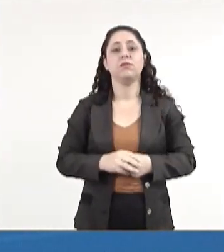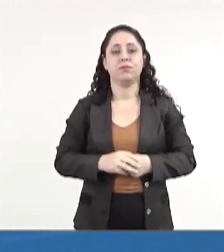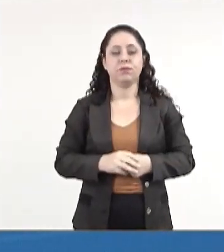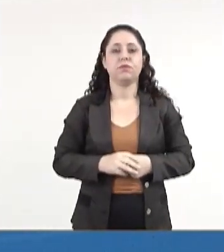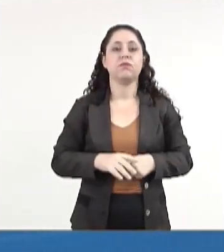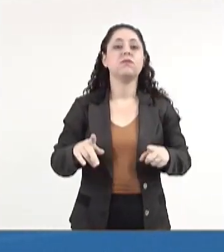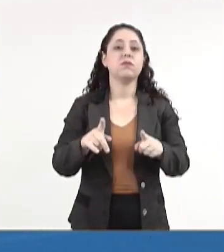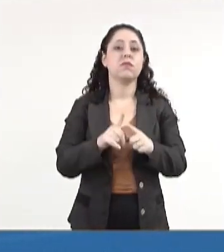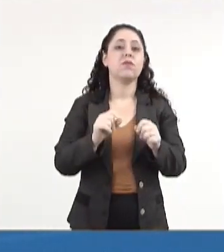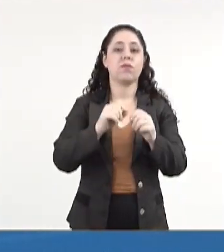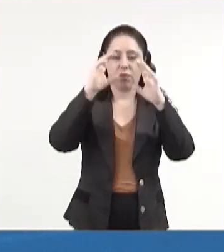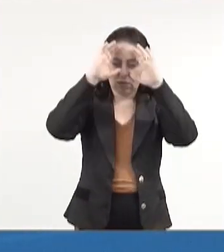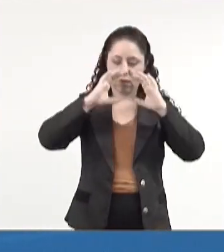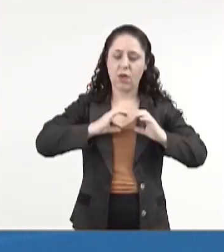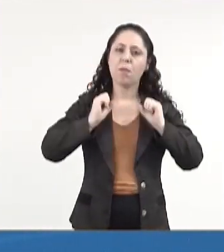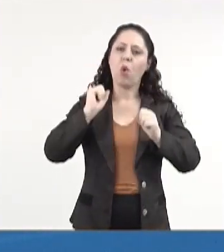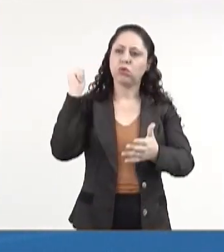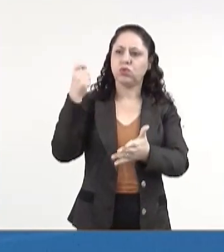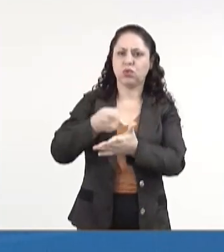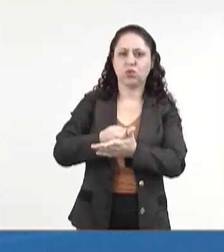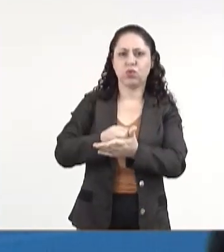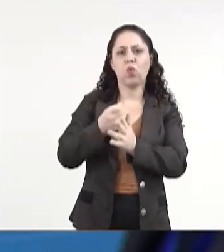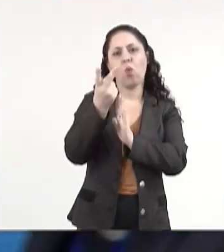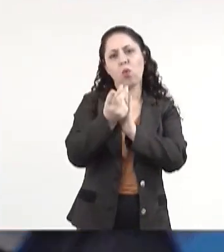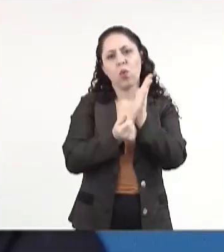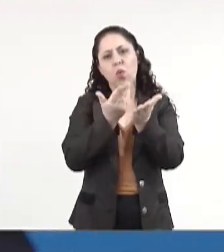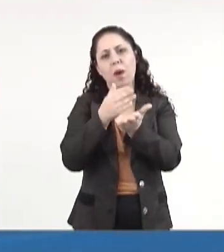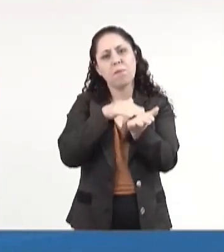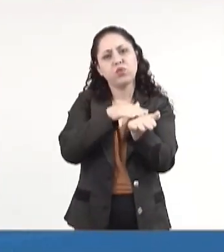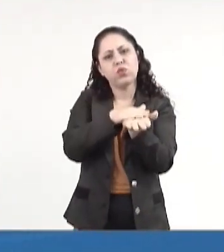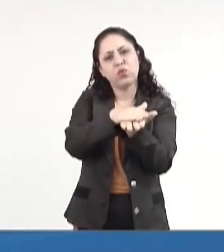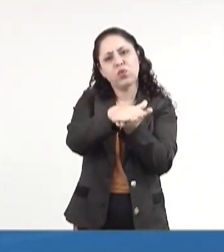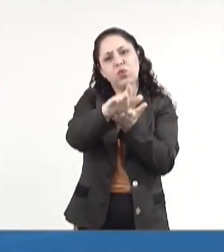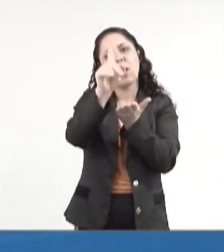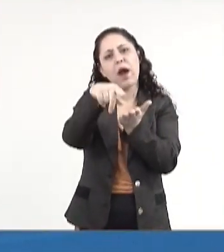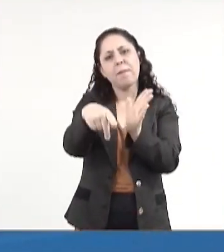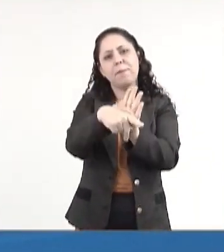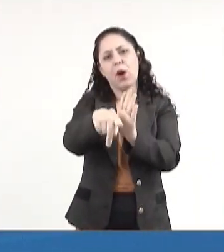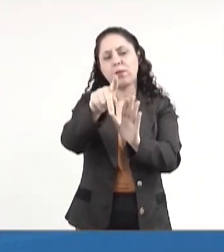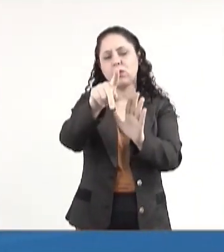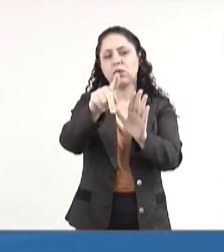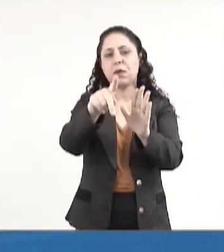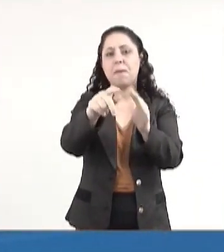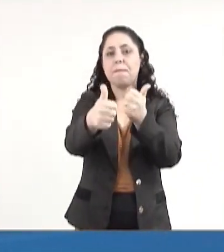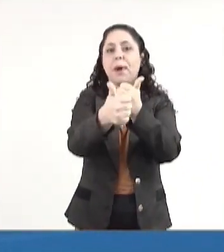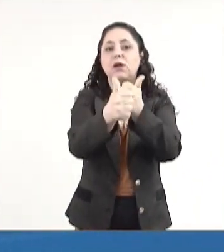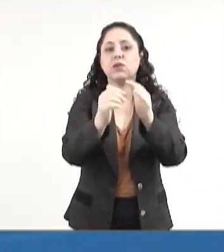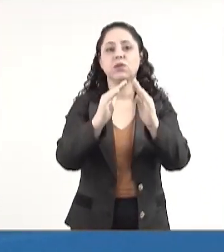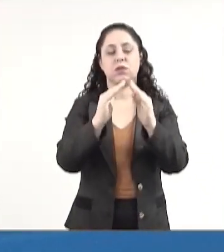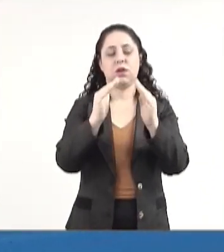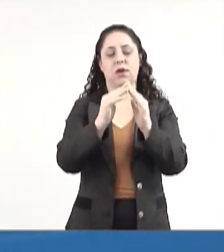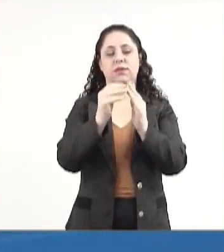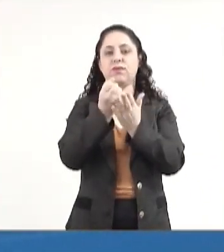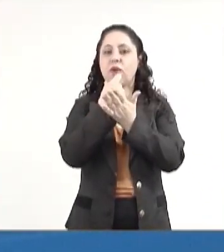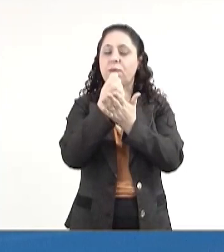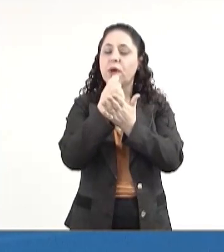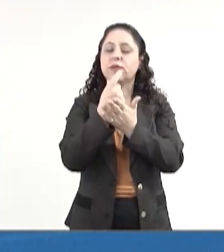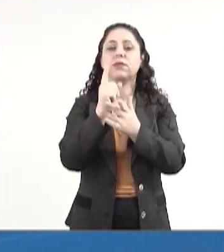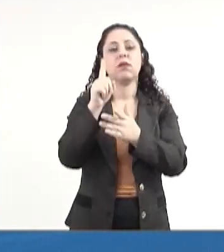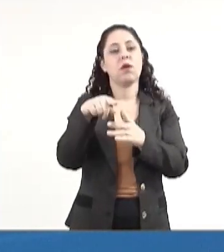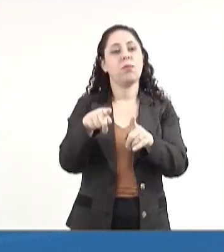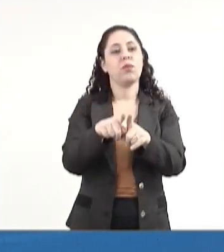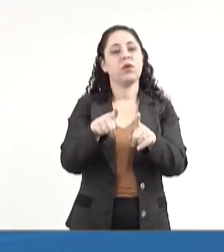medida assegura também que os cidadãos possam exigir o orçamento impresso nas farmácias mais próximas. Esse